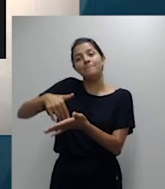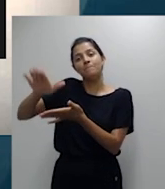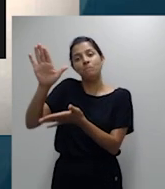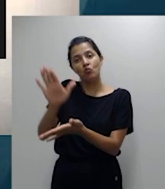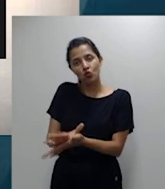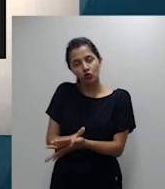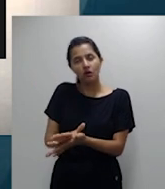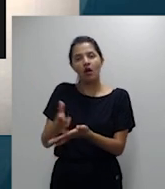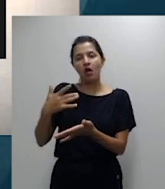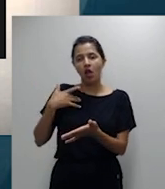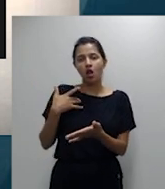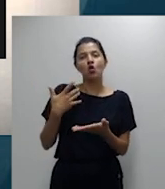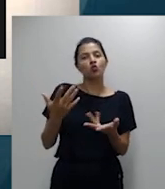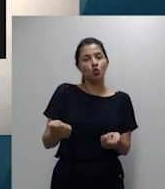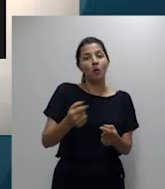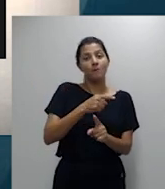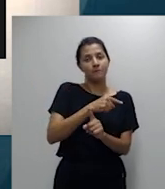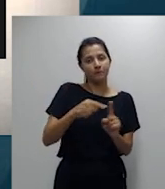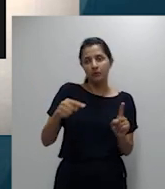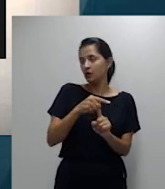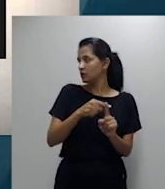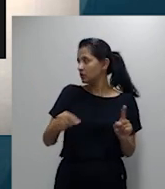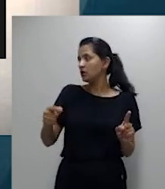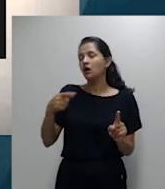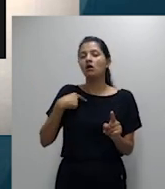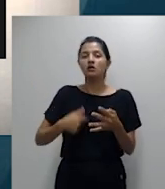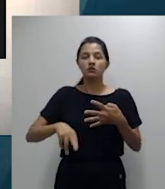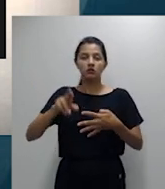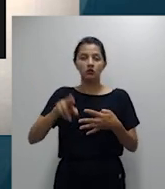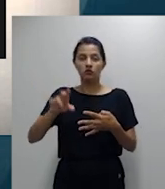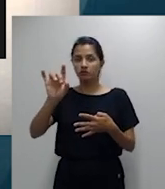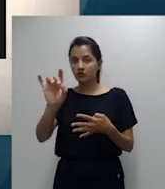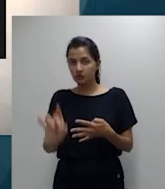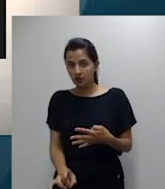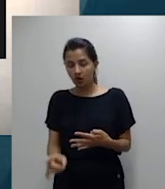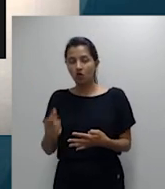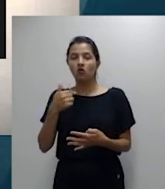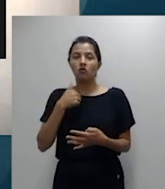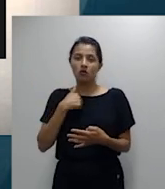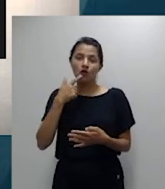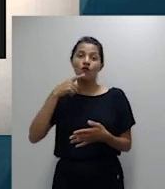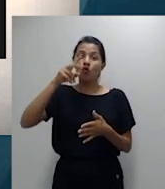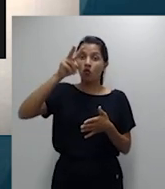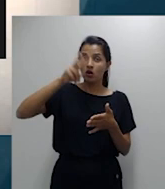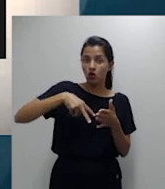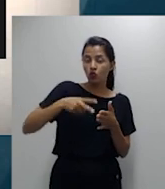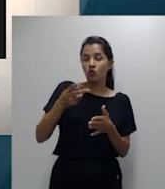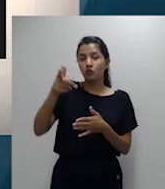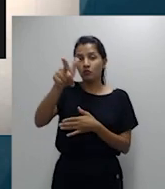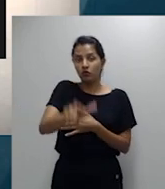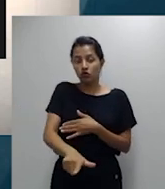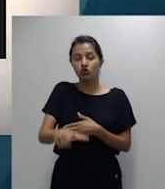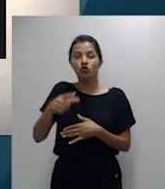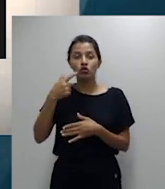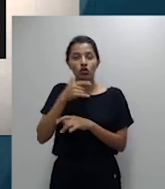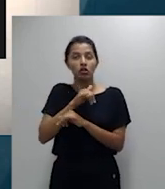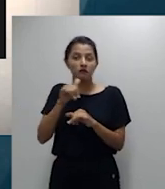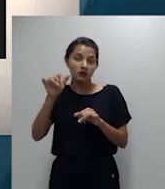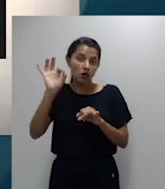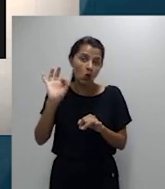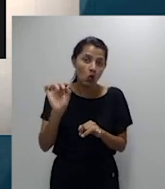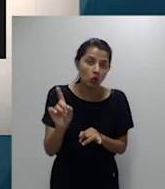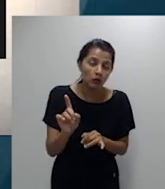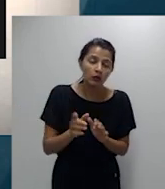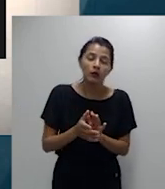estou dando parcial provimento ao recurso especial e aí eu vou se a leitura festa da multa de oficialmente eu não